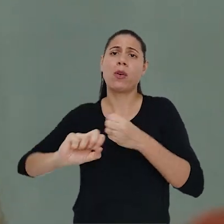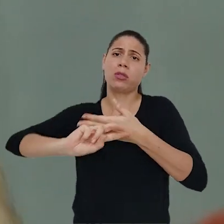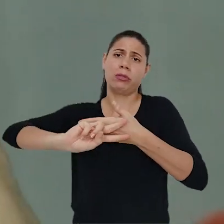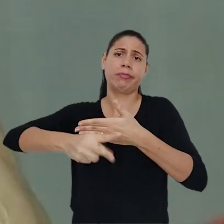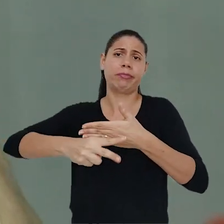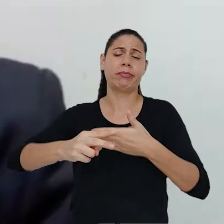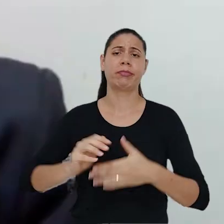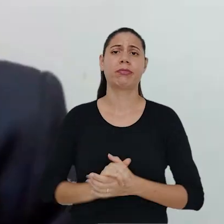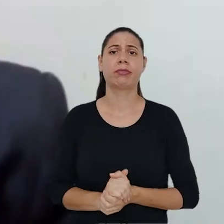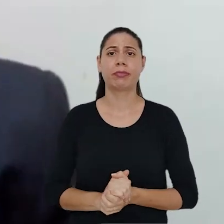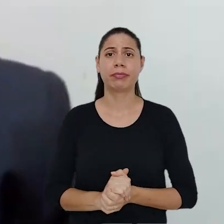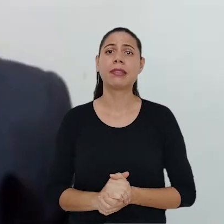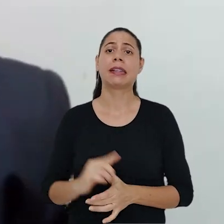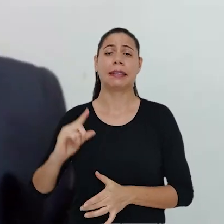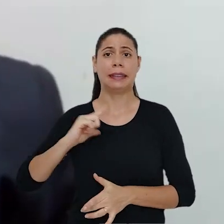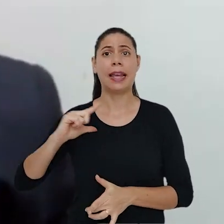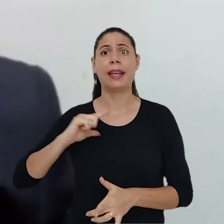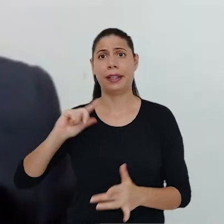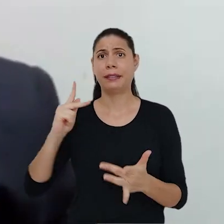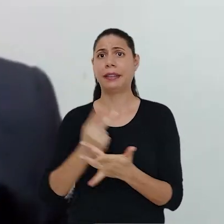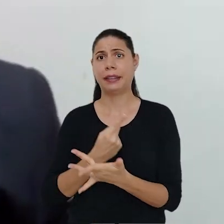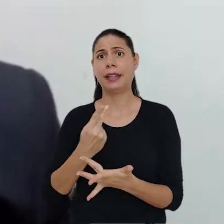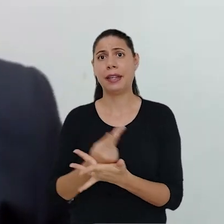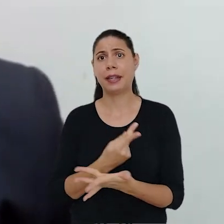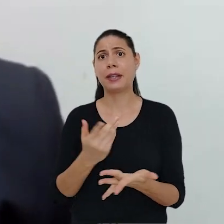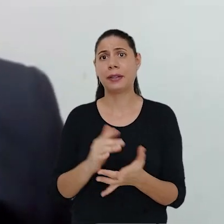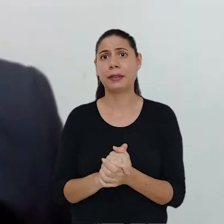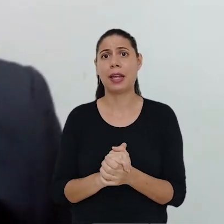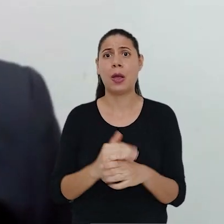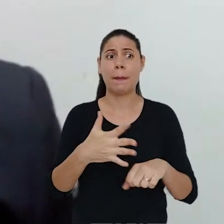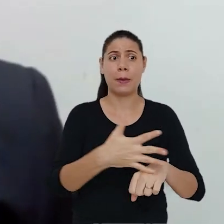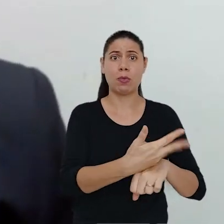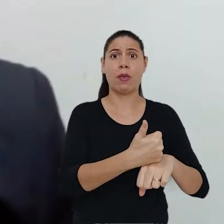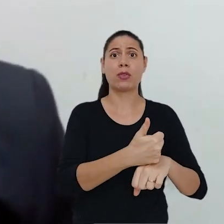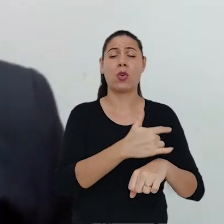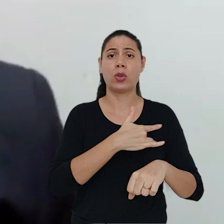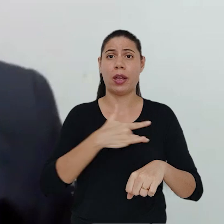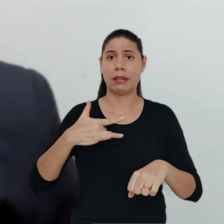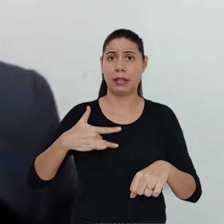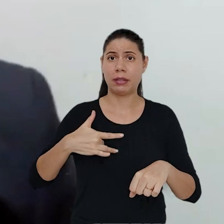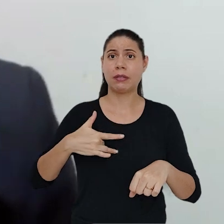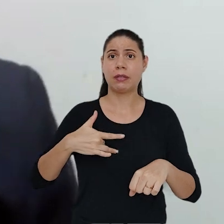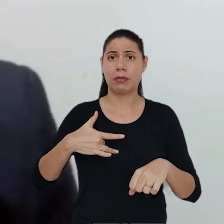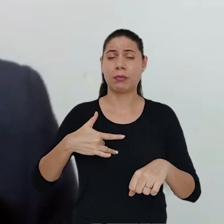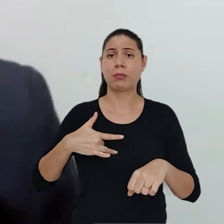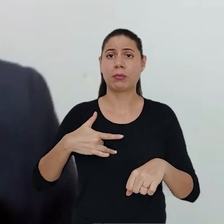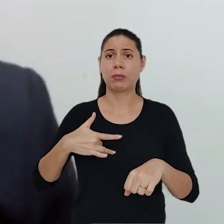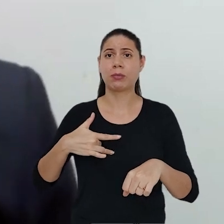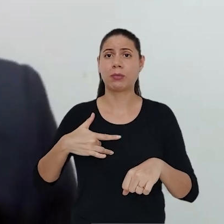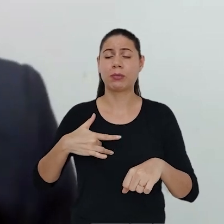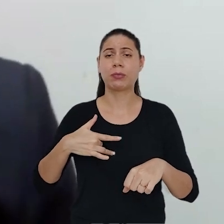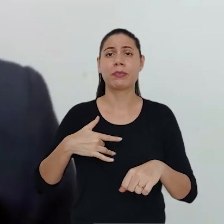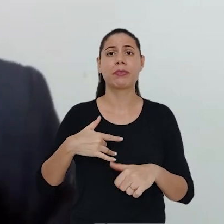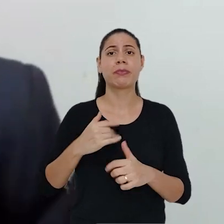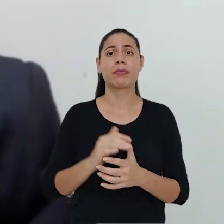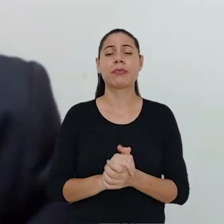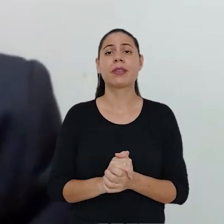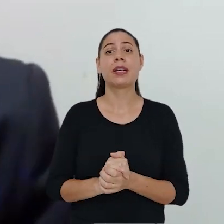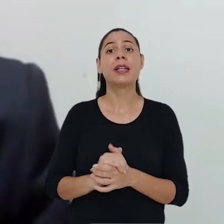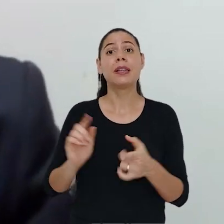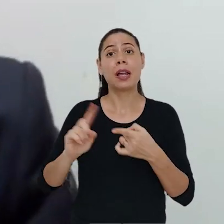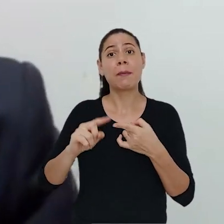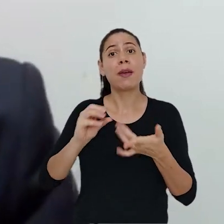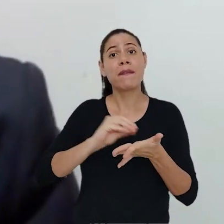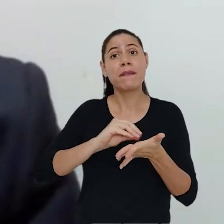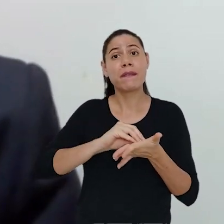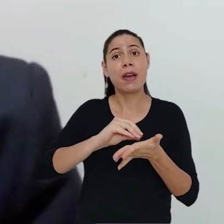causar danos. Houve uma negligência por parte dos profissionais de saúde que, à época, não